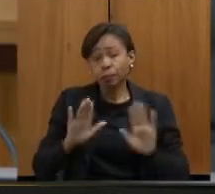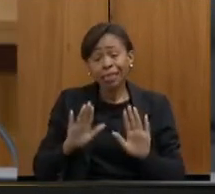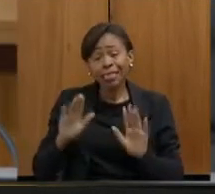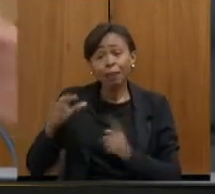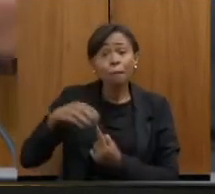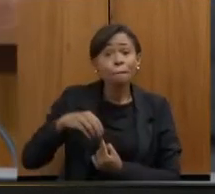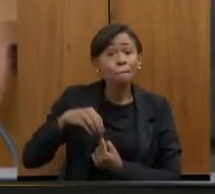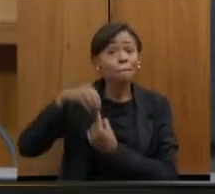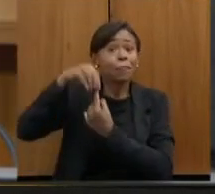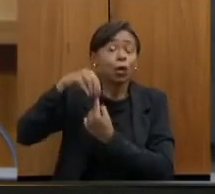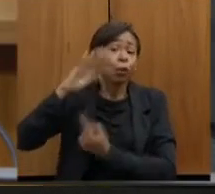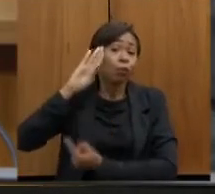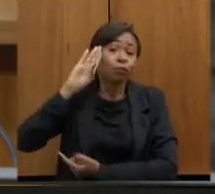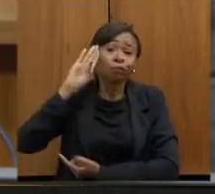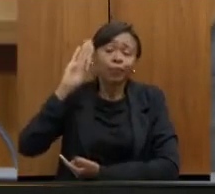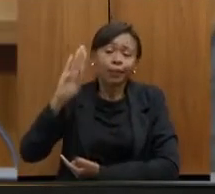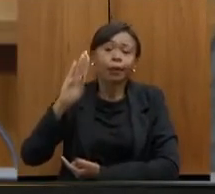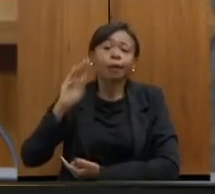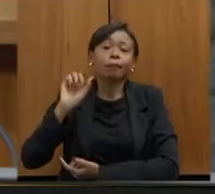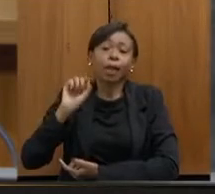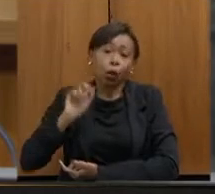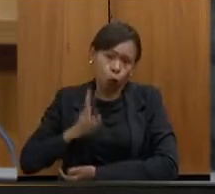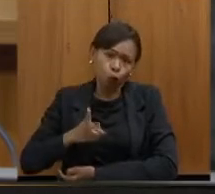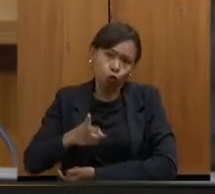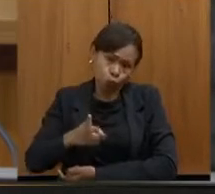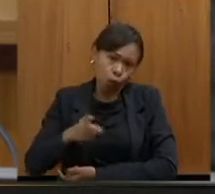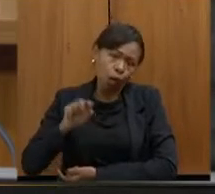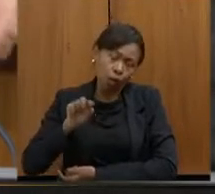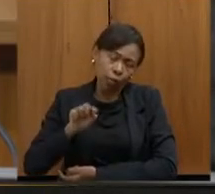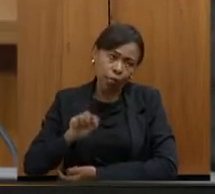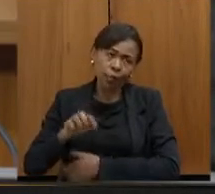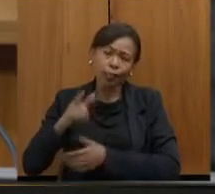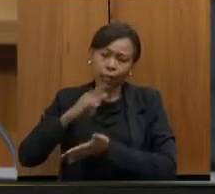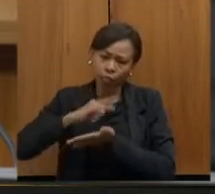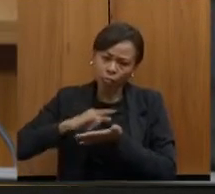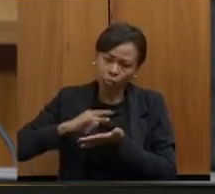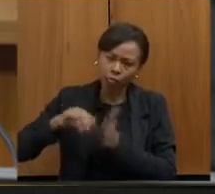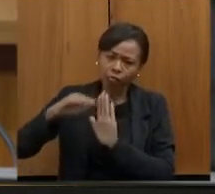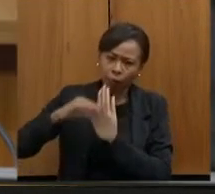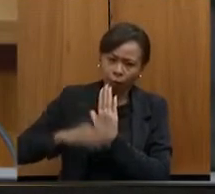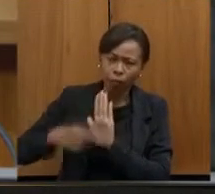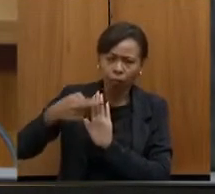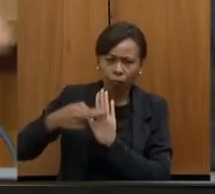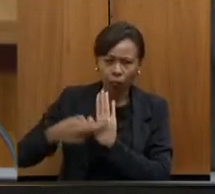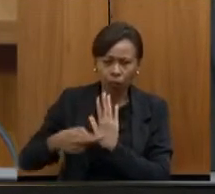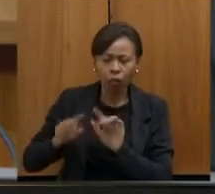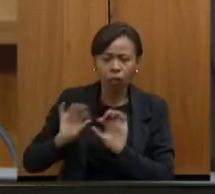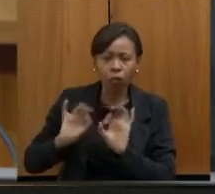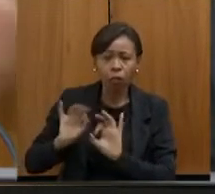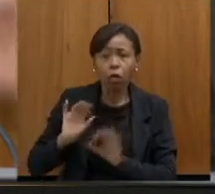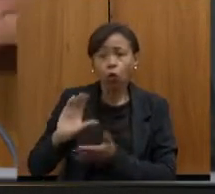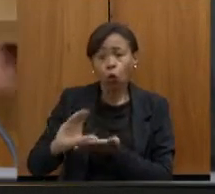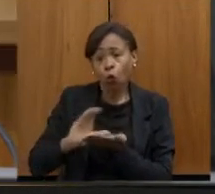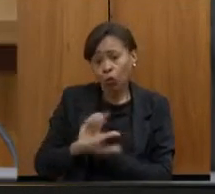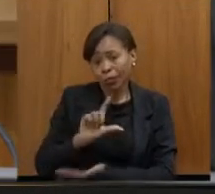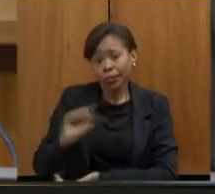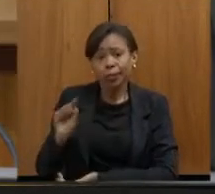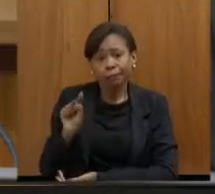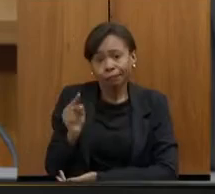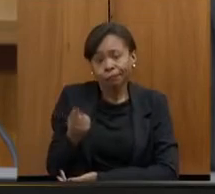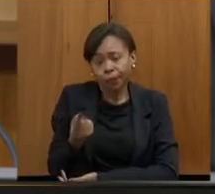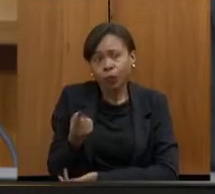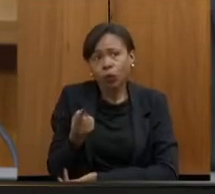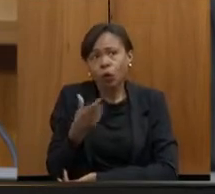prosseguimento mesmo ao REURB e com o valor do investimento montando 100 mil reais, o a gente viu mais viável mesmo é,